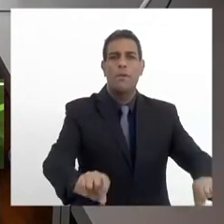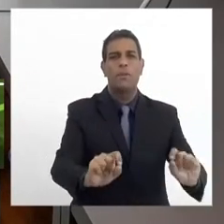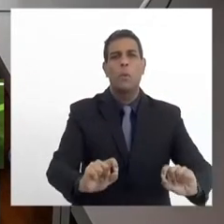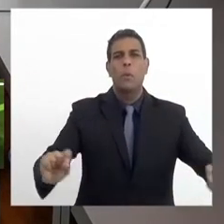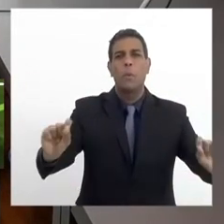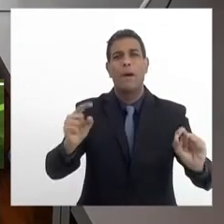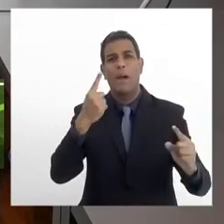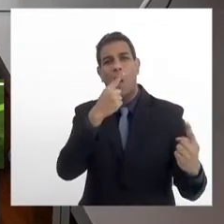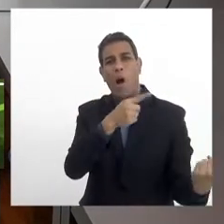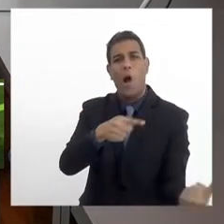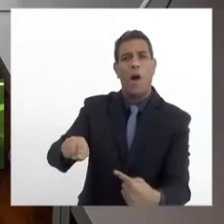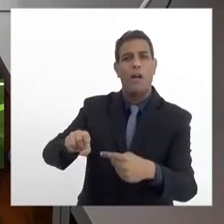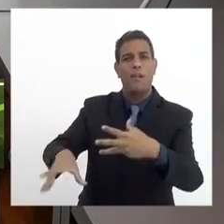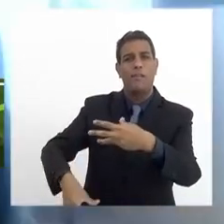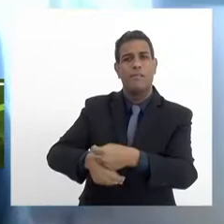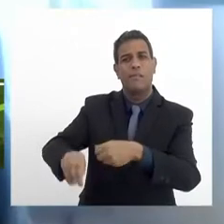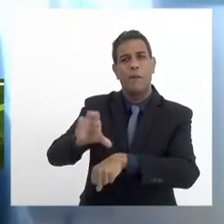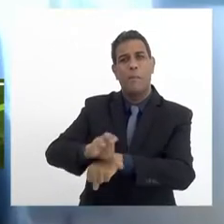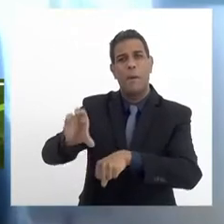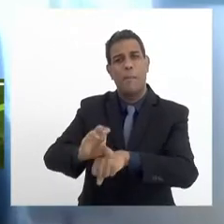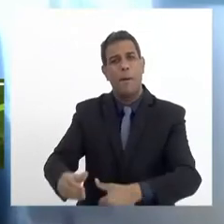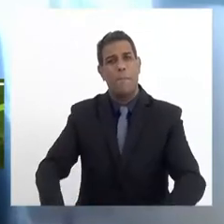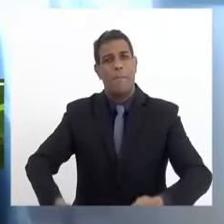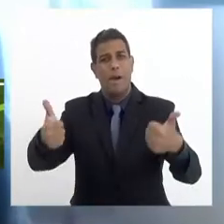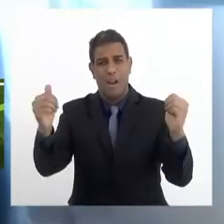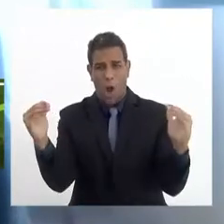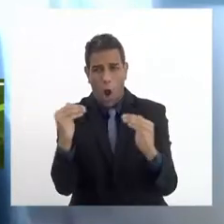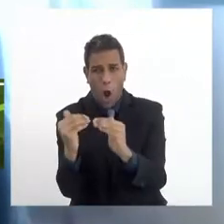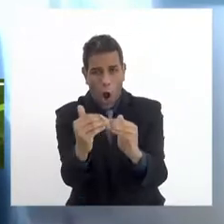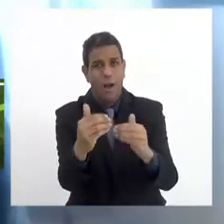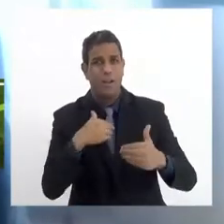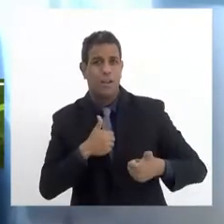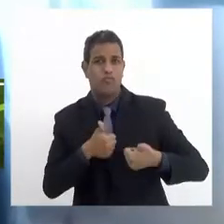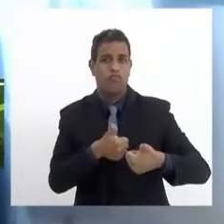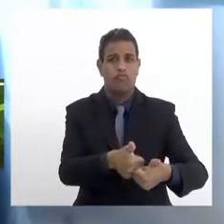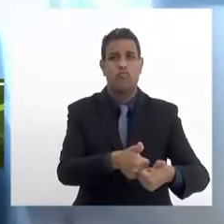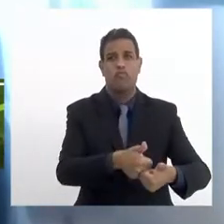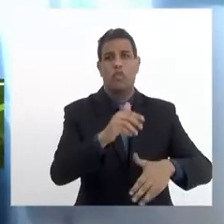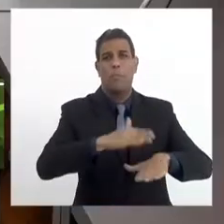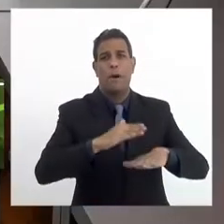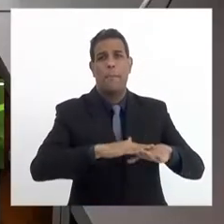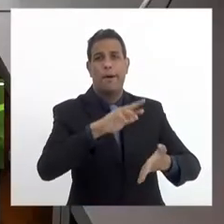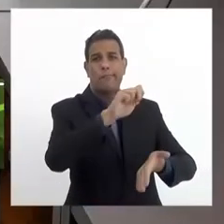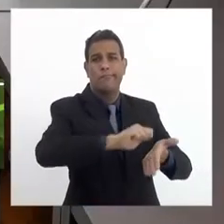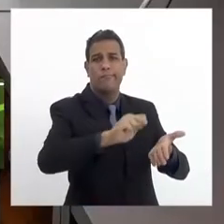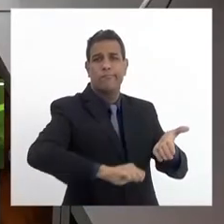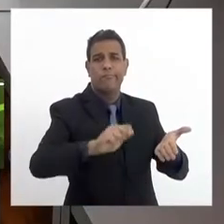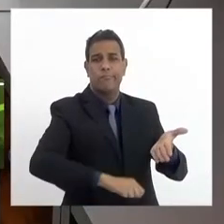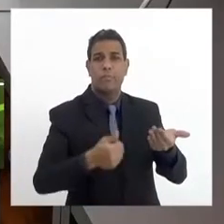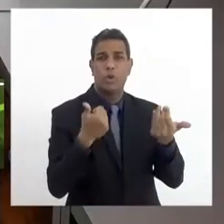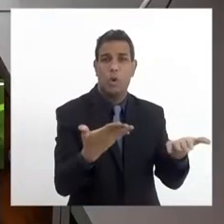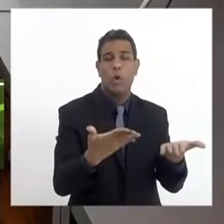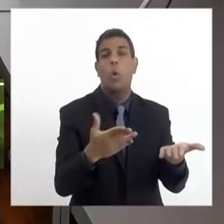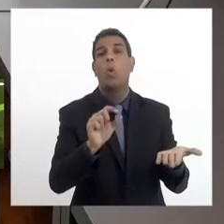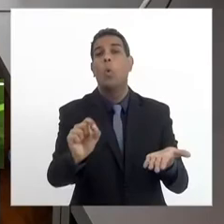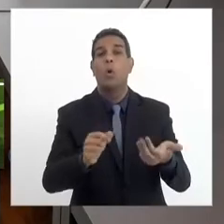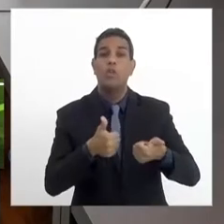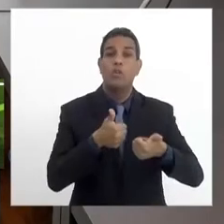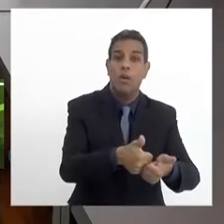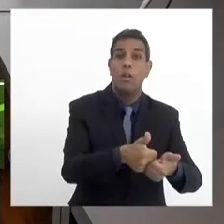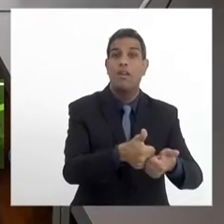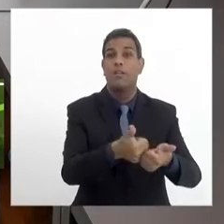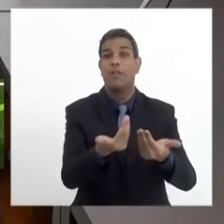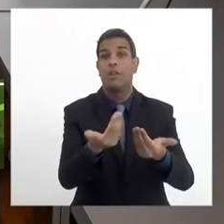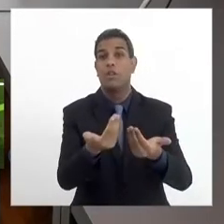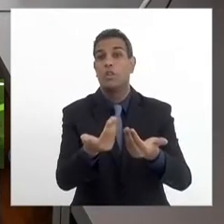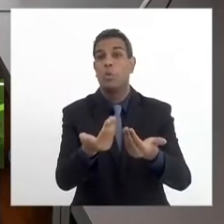emenda. Vamos fazer assim. Eu acompanho o relator. O relator ou o relator voto divergente? Divergente?